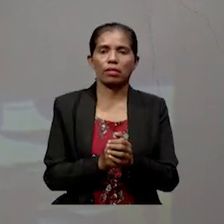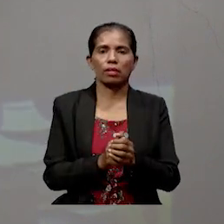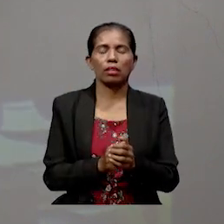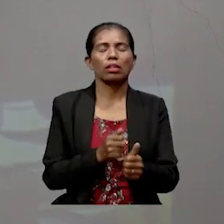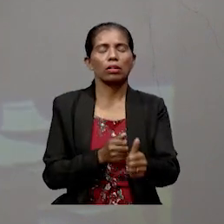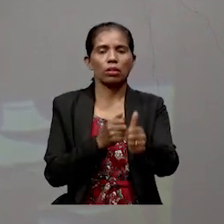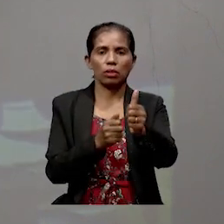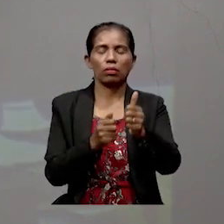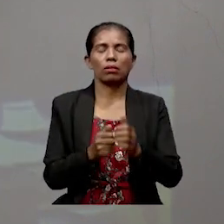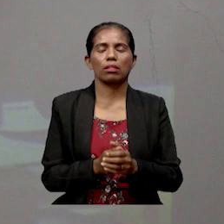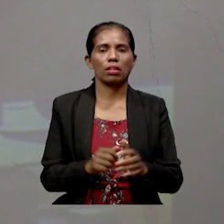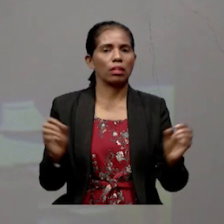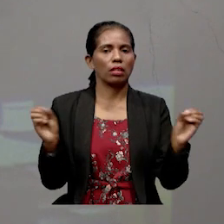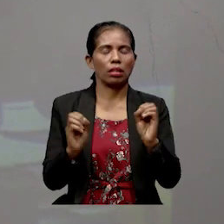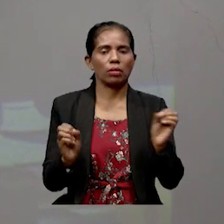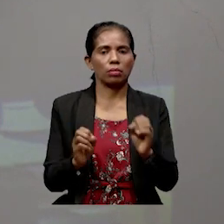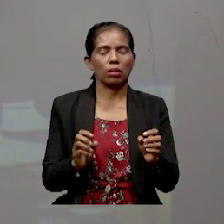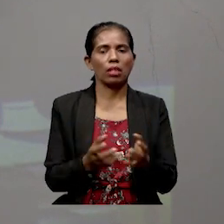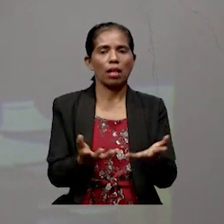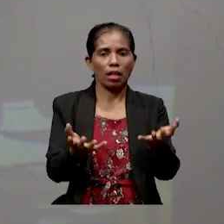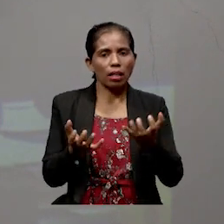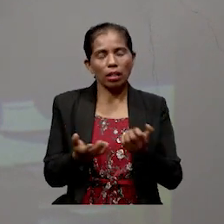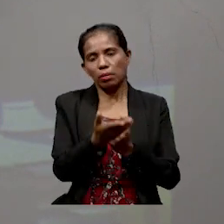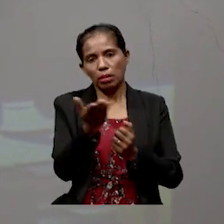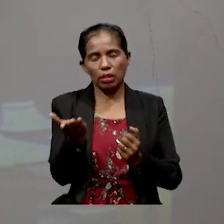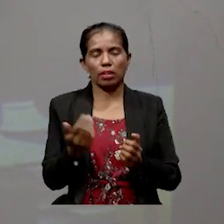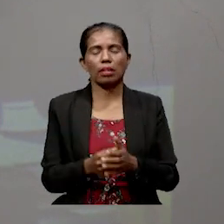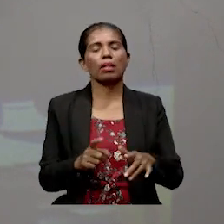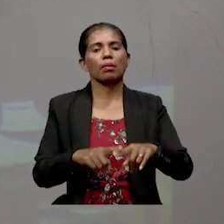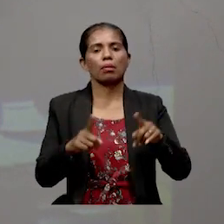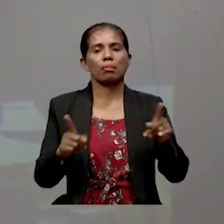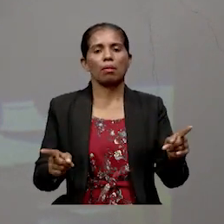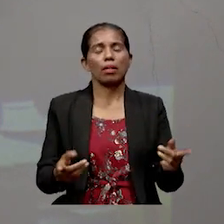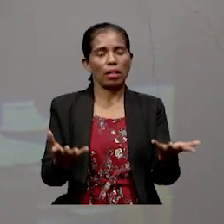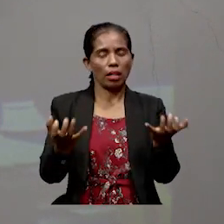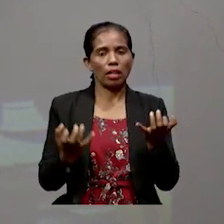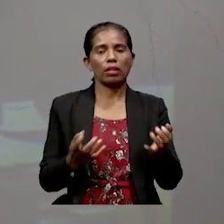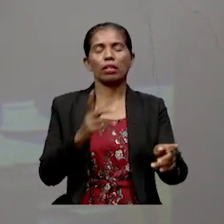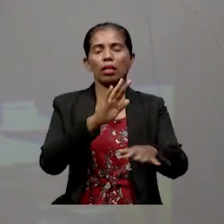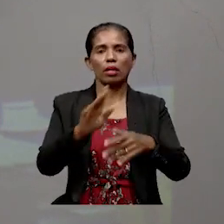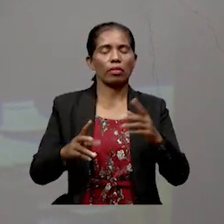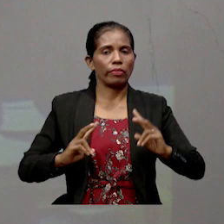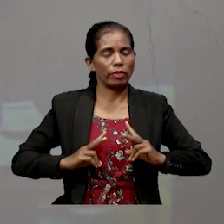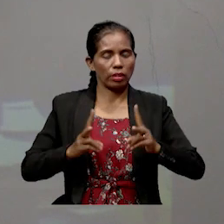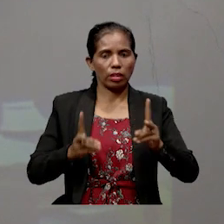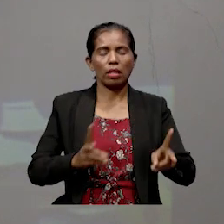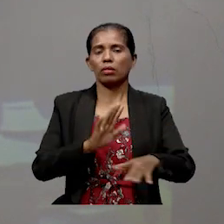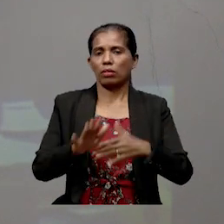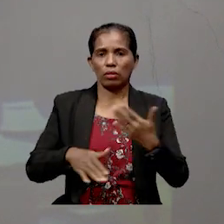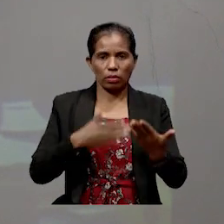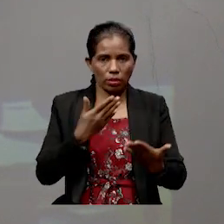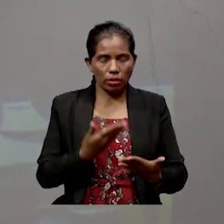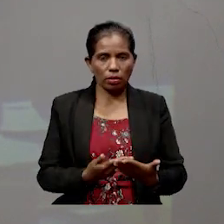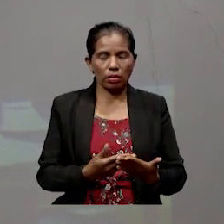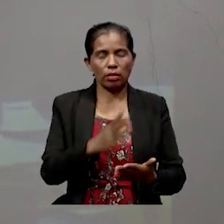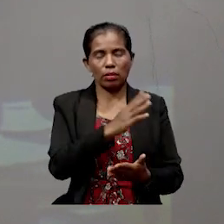ba malu, los ba interesse iminian dit, ma be ba interesse heróis no mar Sira,